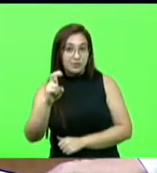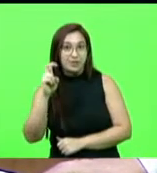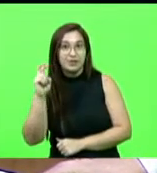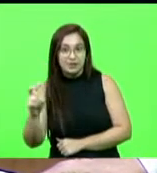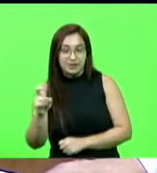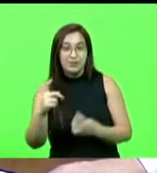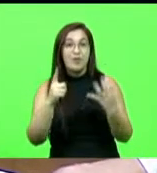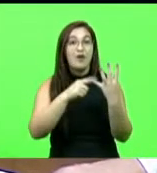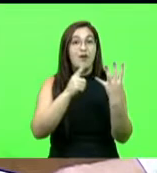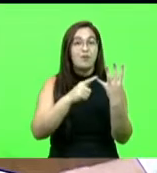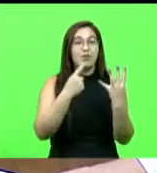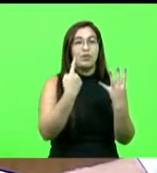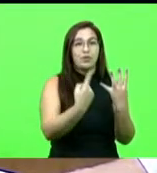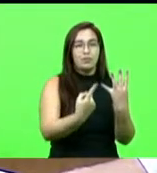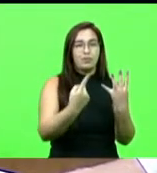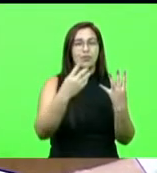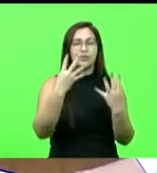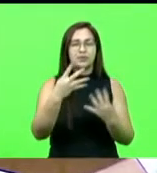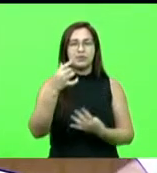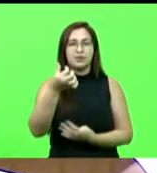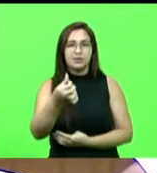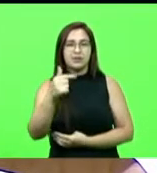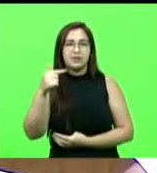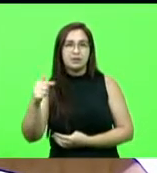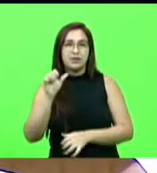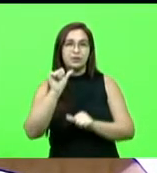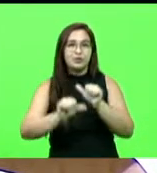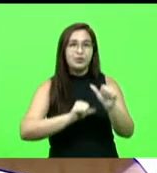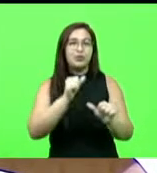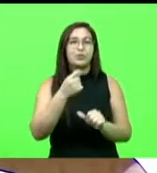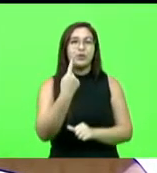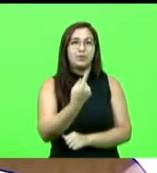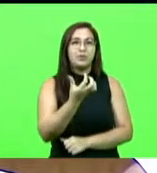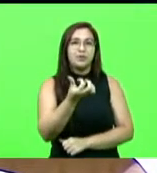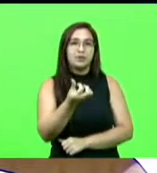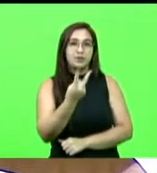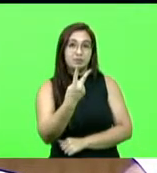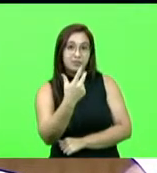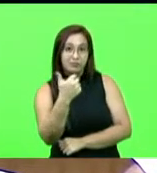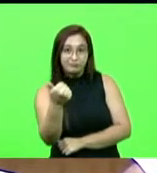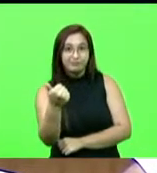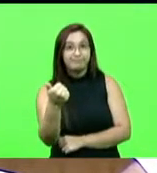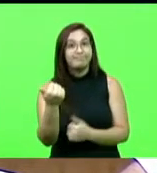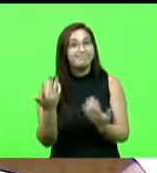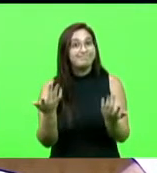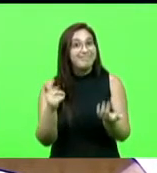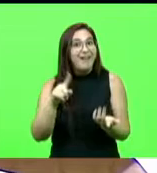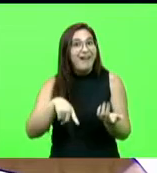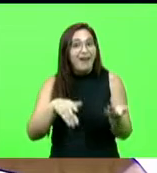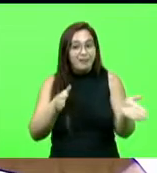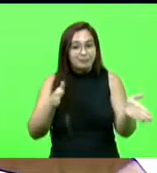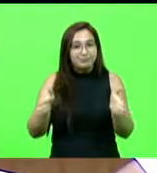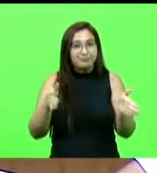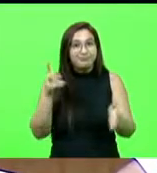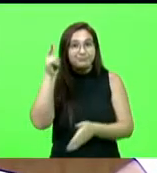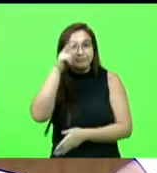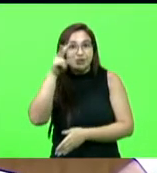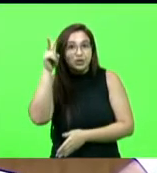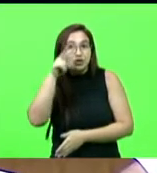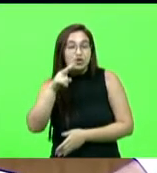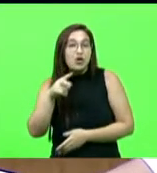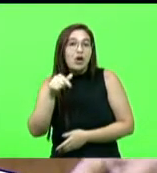de 1.467 para 1.621. Então, momento importante, eu acho que cabe ao